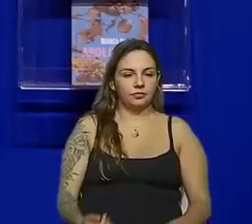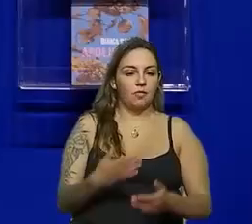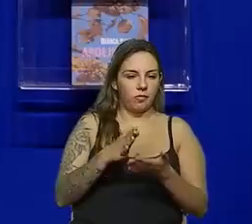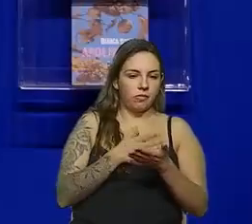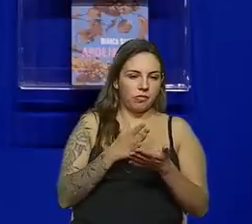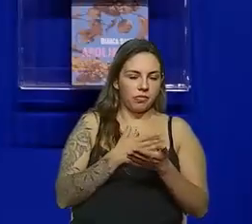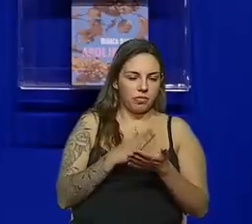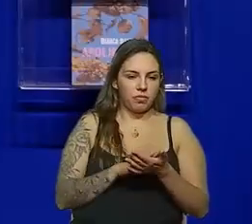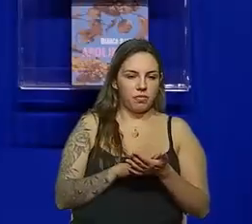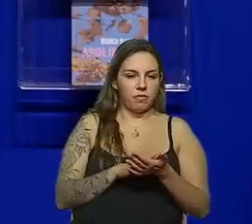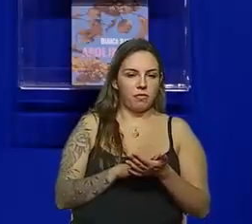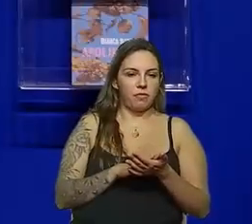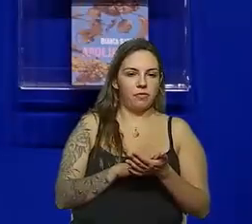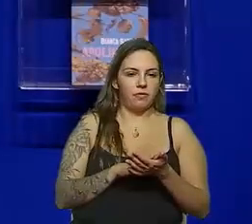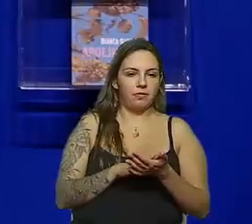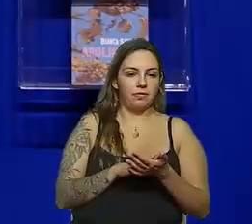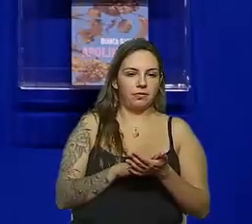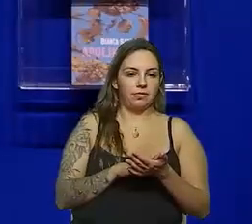livro